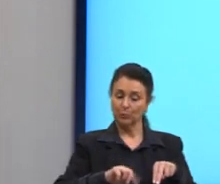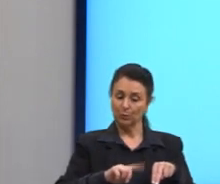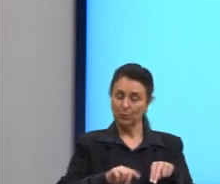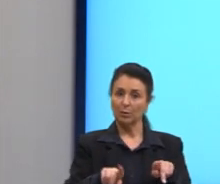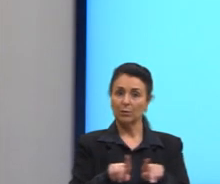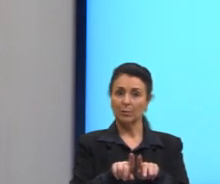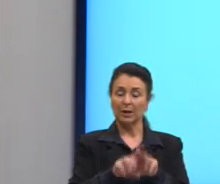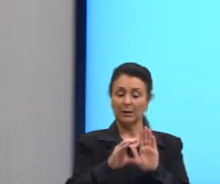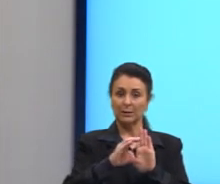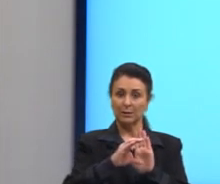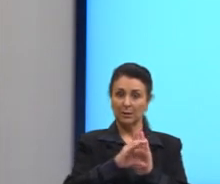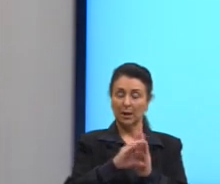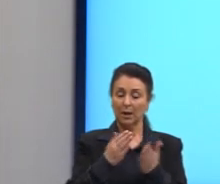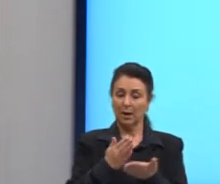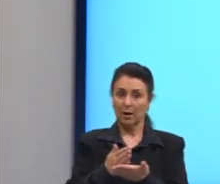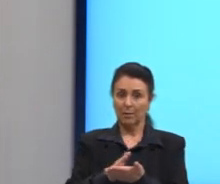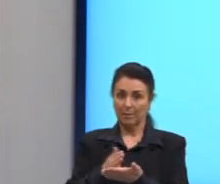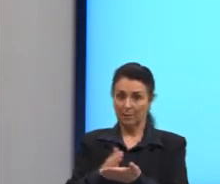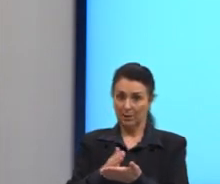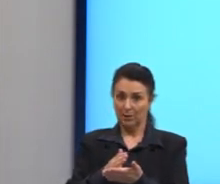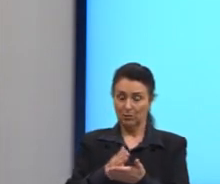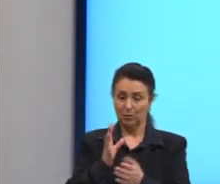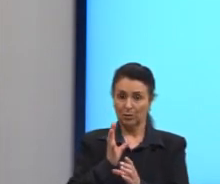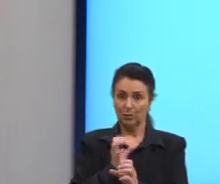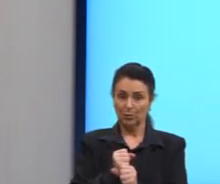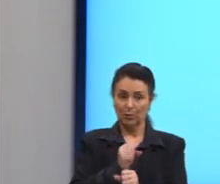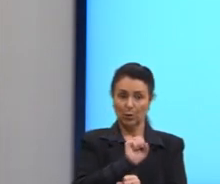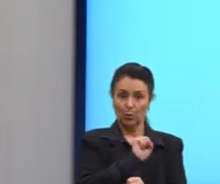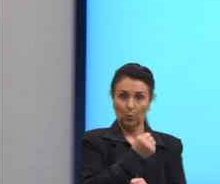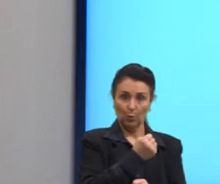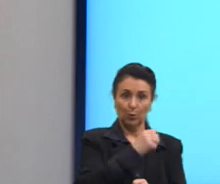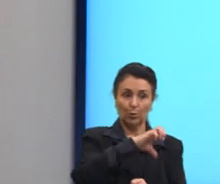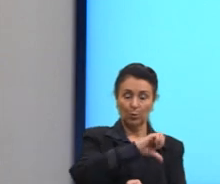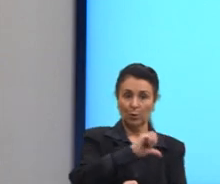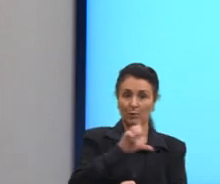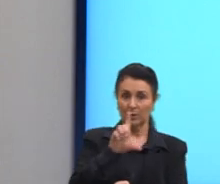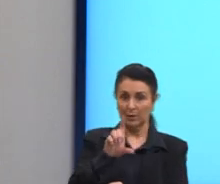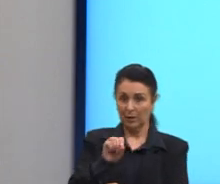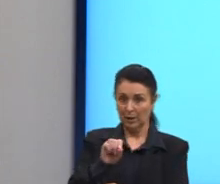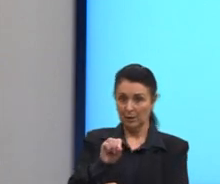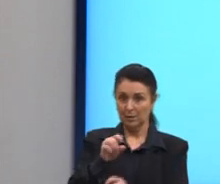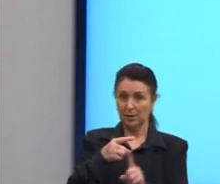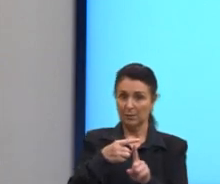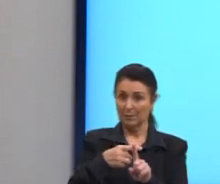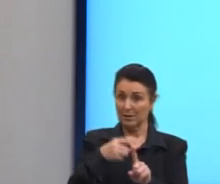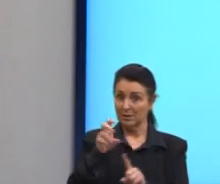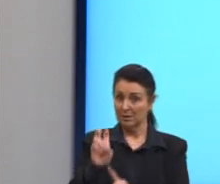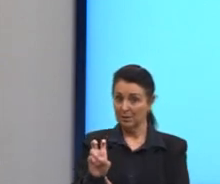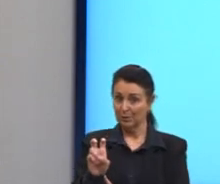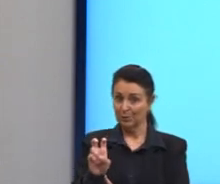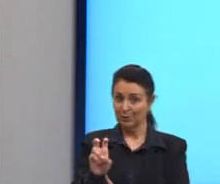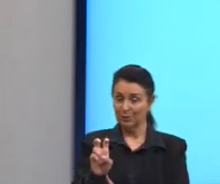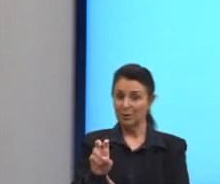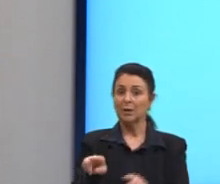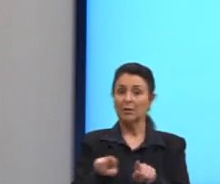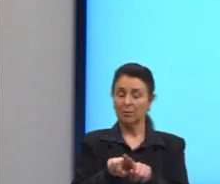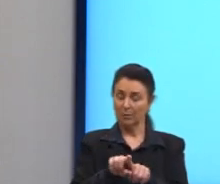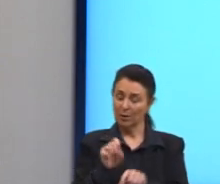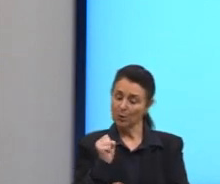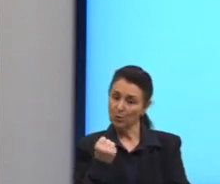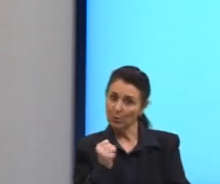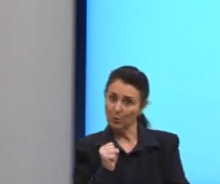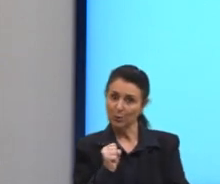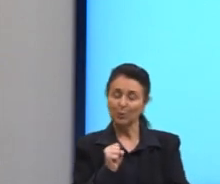letras e a média da soma de 8 + 9 + 10 + 5 = 8 também